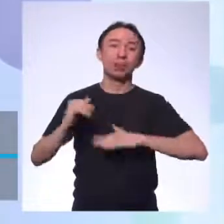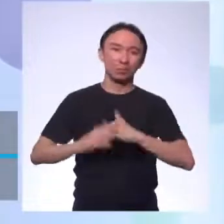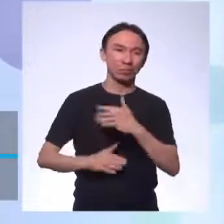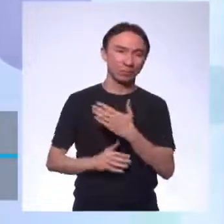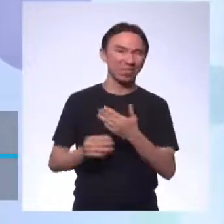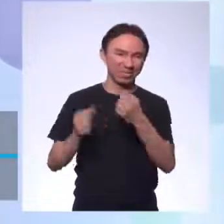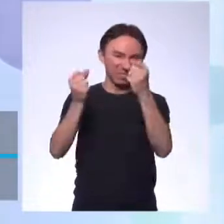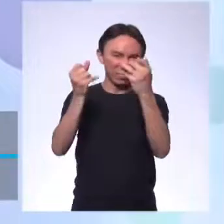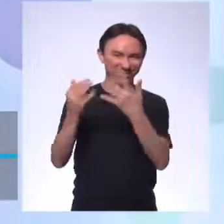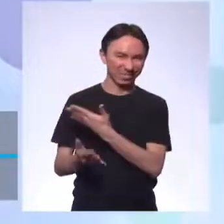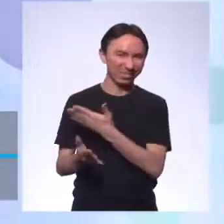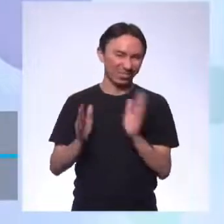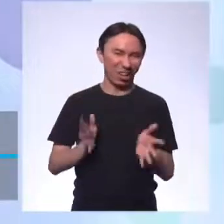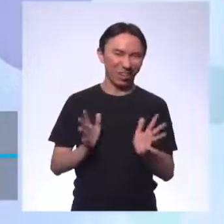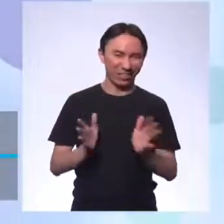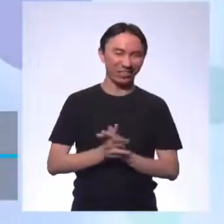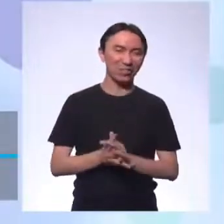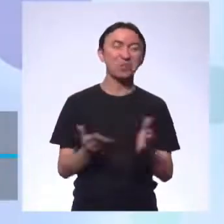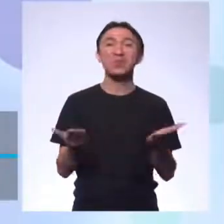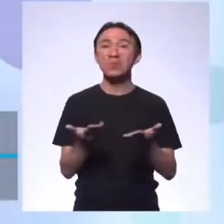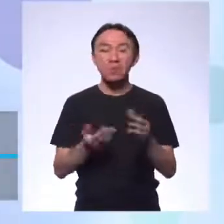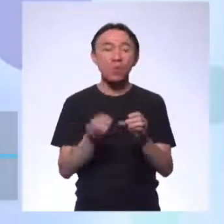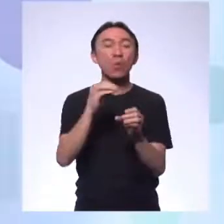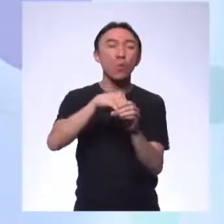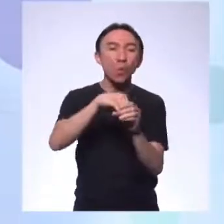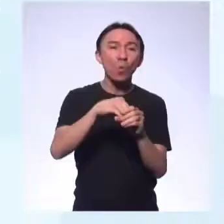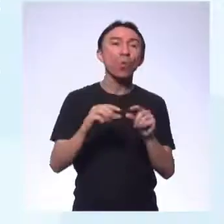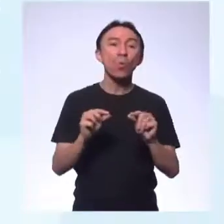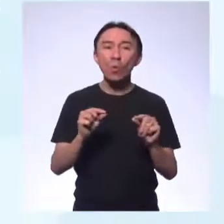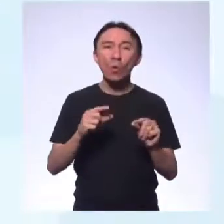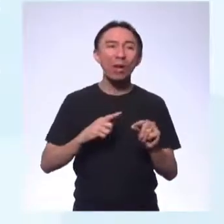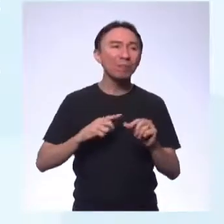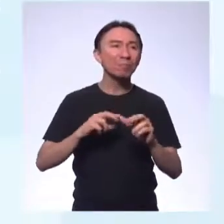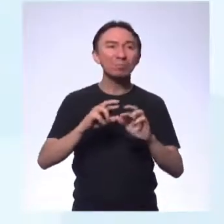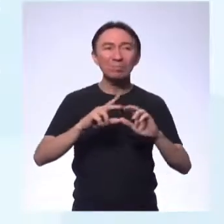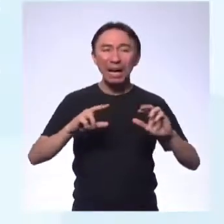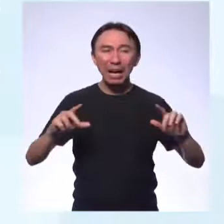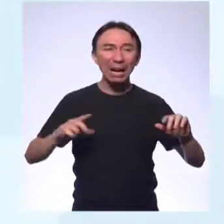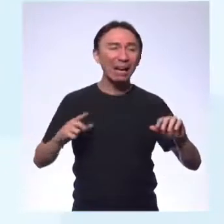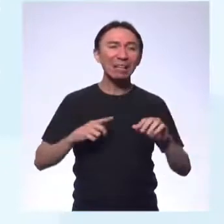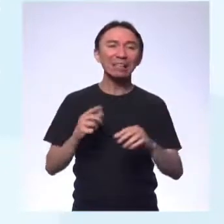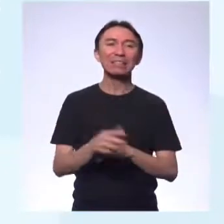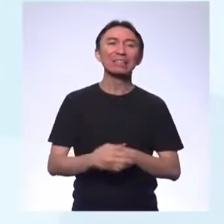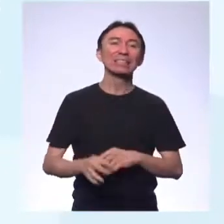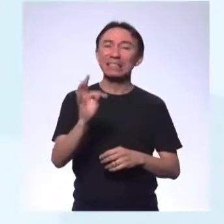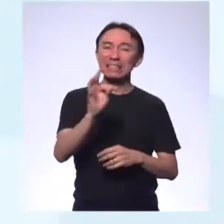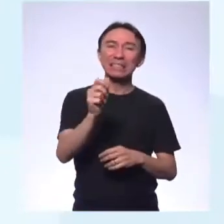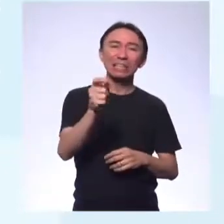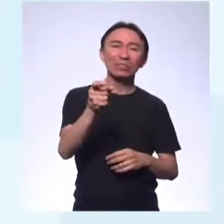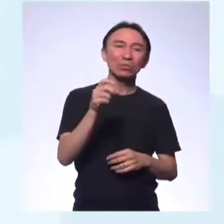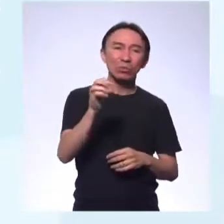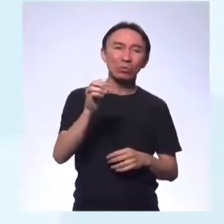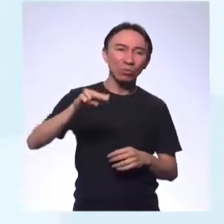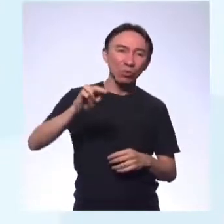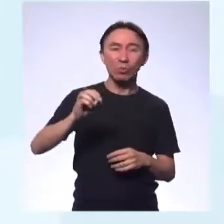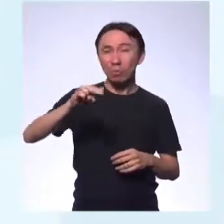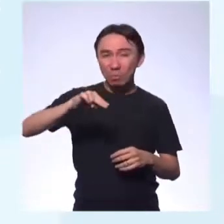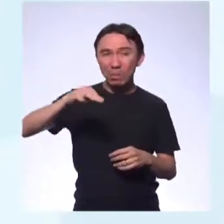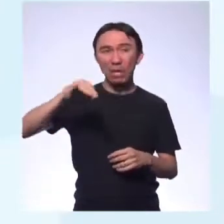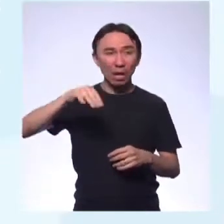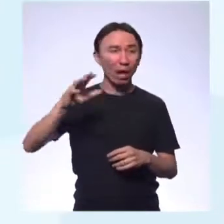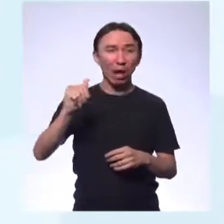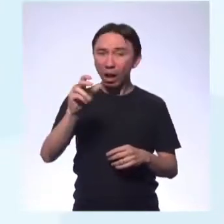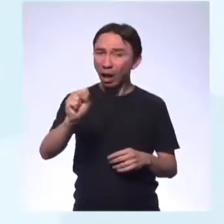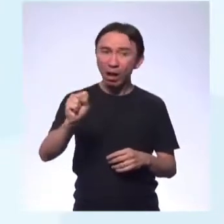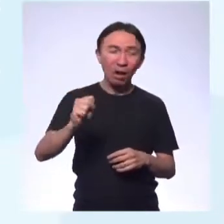vamos trabalhar são os critérios de classificação aí e as categorias taxonômicas que são reconhecidas. Então,